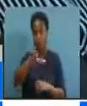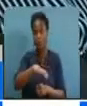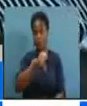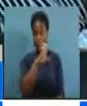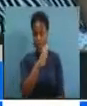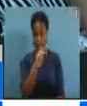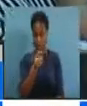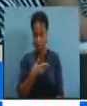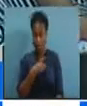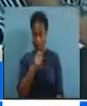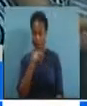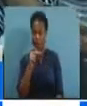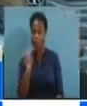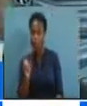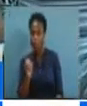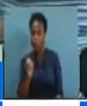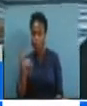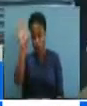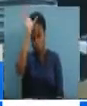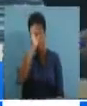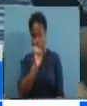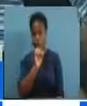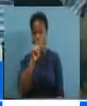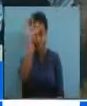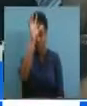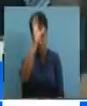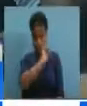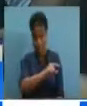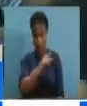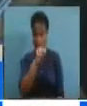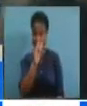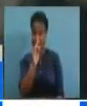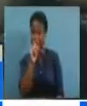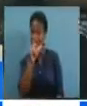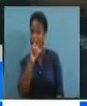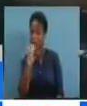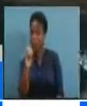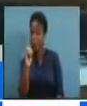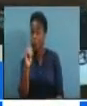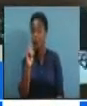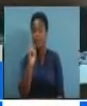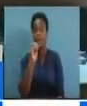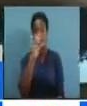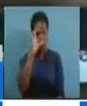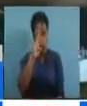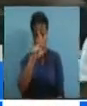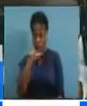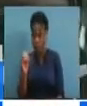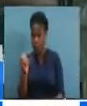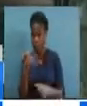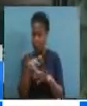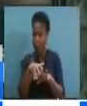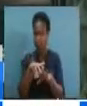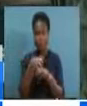CDAO. Segundo o ministro de Estado, Fernando Elísio Freire, Júlio Herbert defendia uma integração inteligente de Cabo Verde